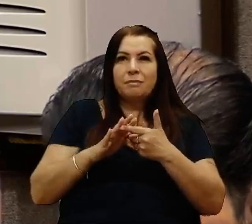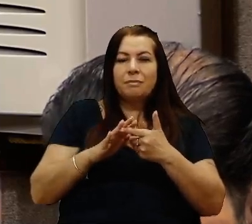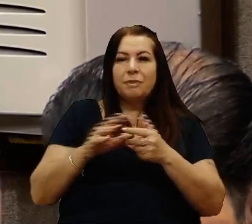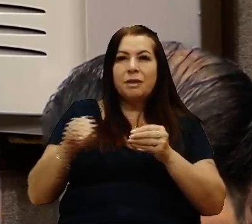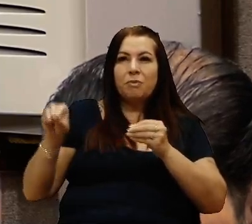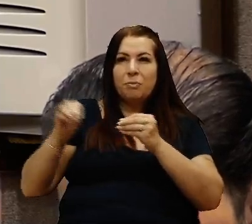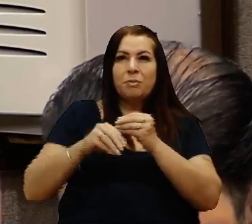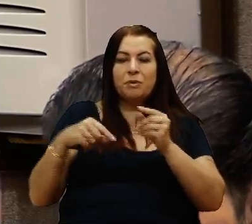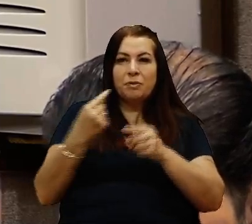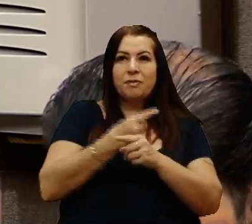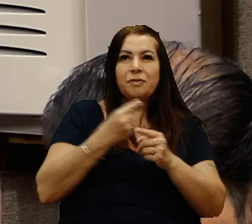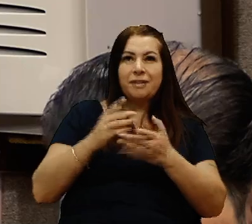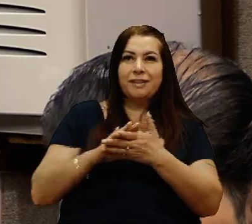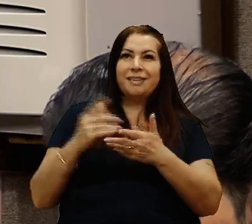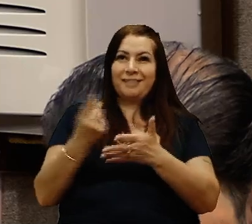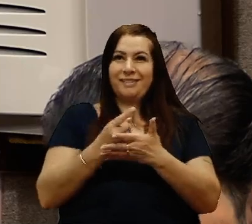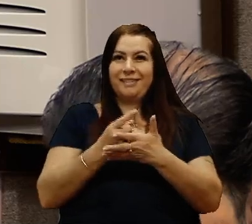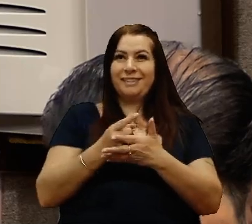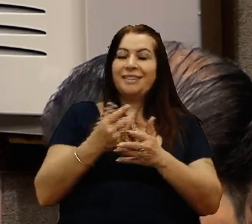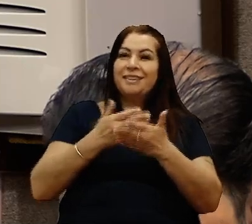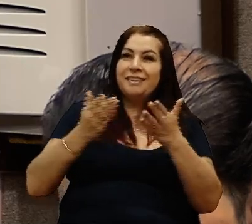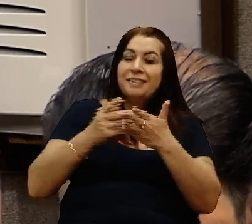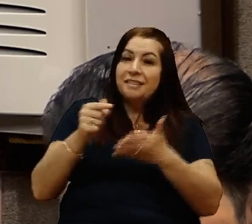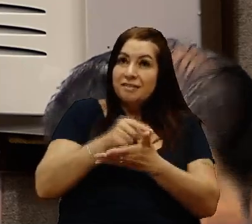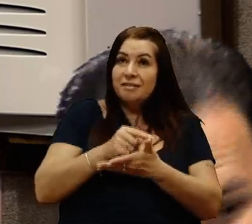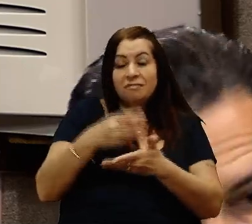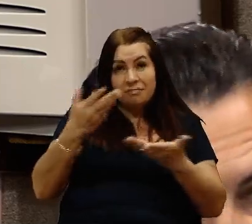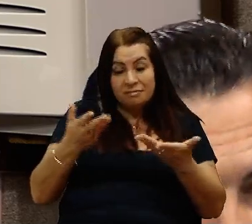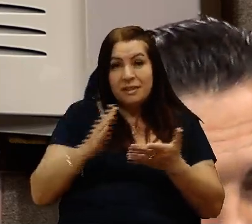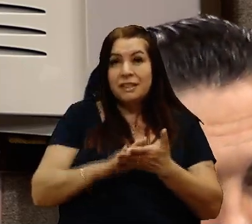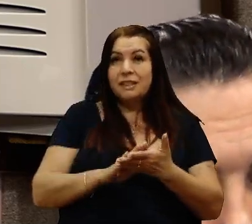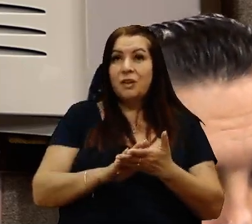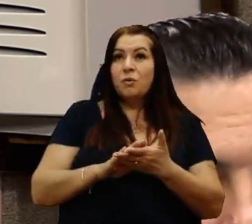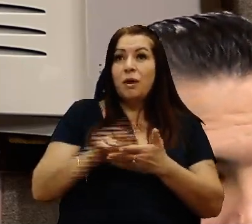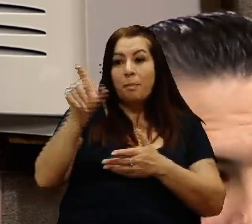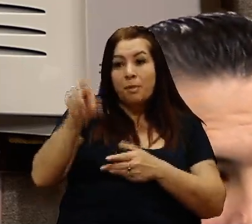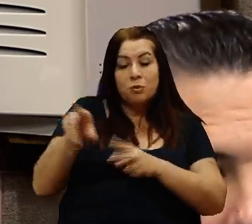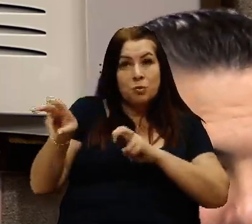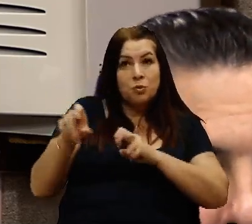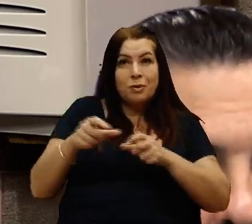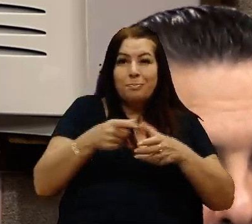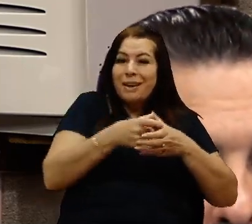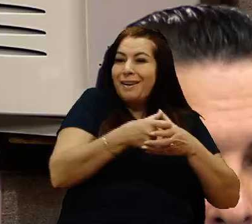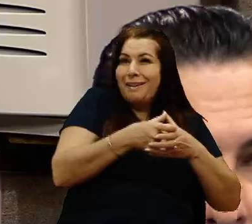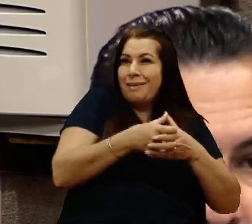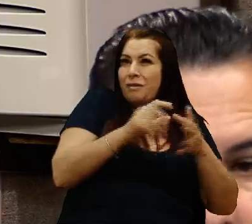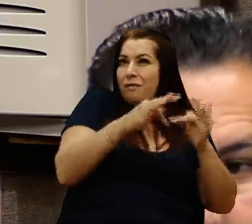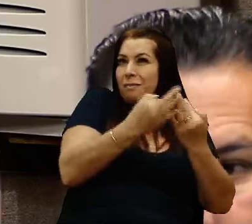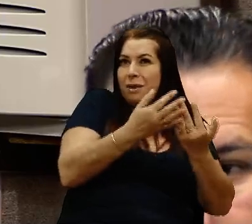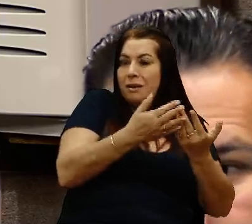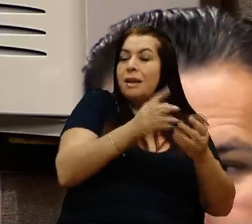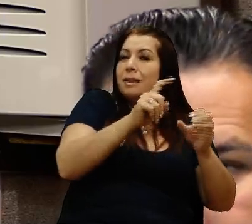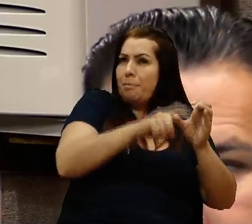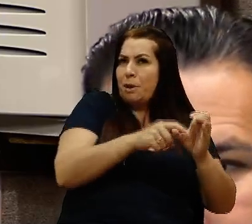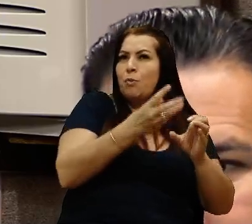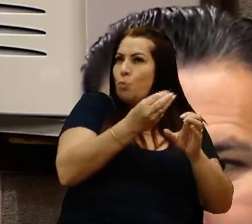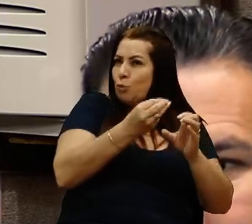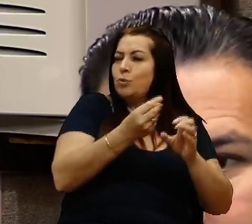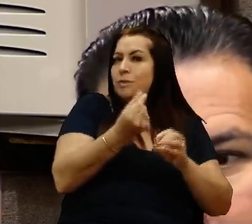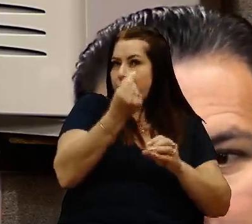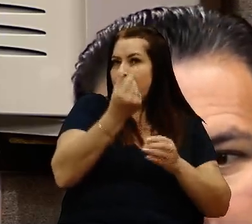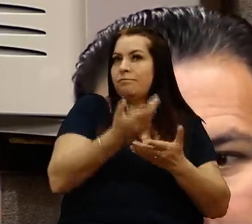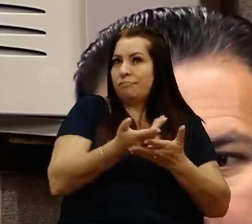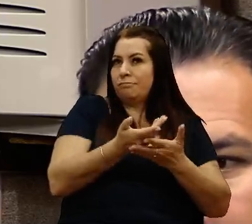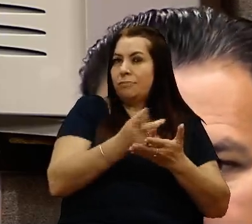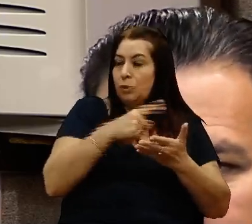milho, e aí, tu perde isso. Então, o agricultor, o pequeno agricultor familiar, ele depende muito desses valores. Então, nós,